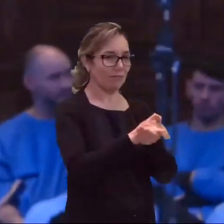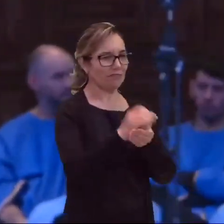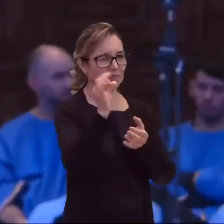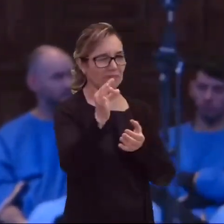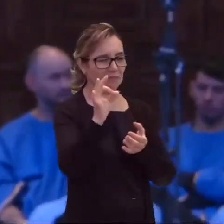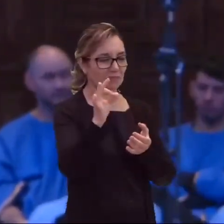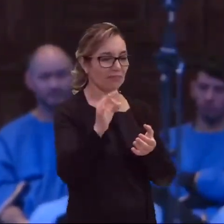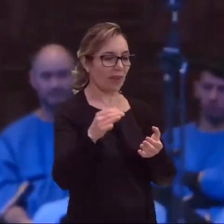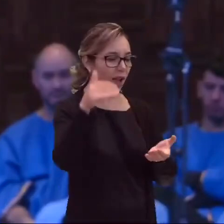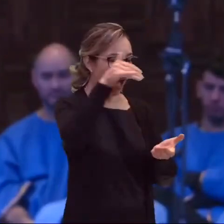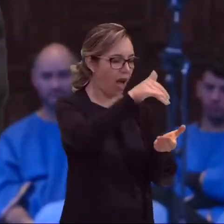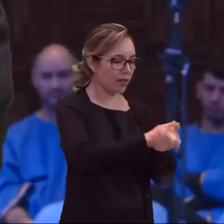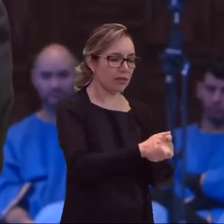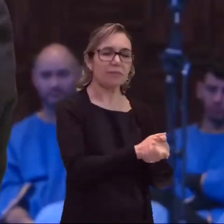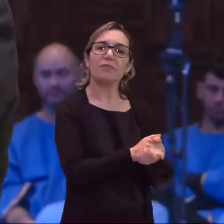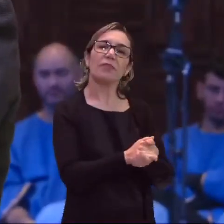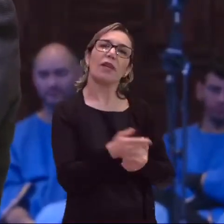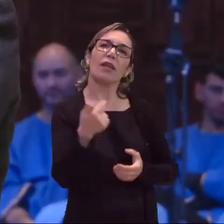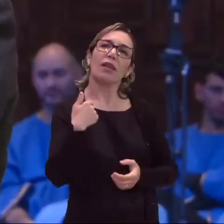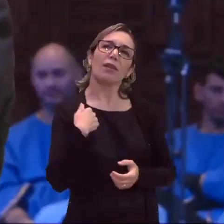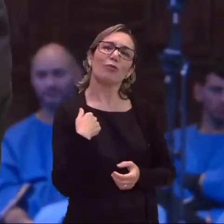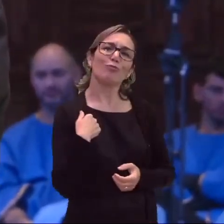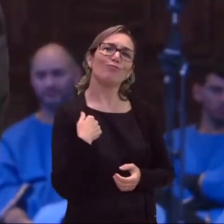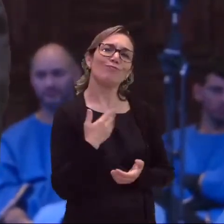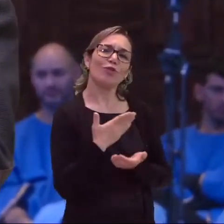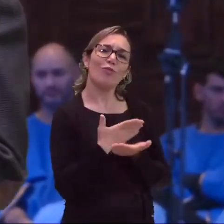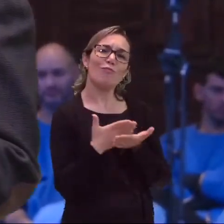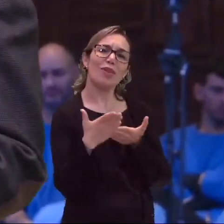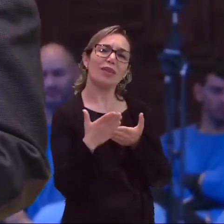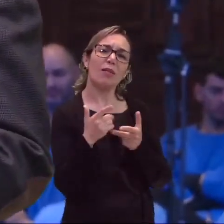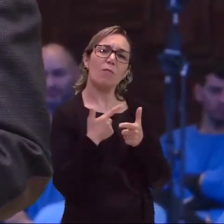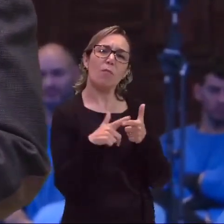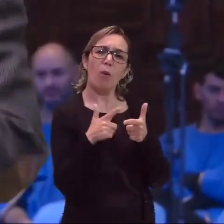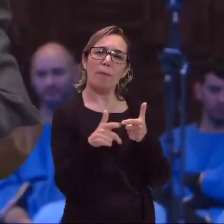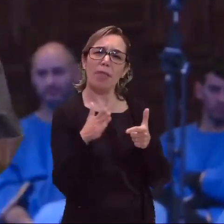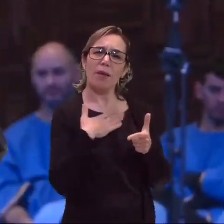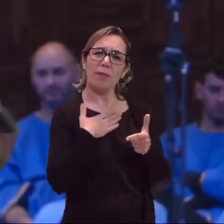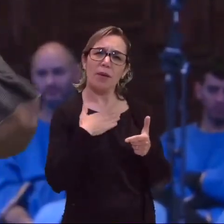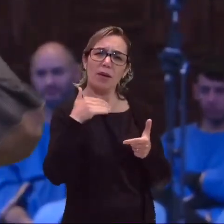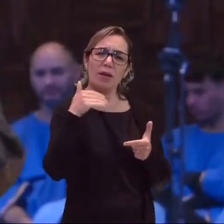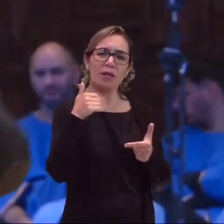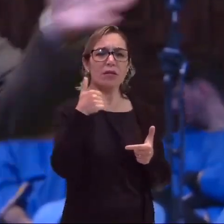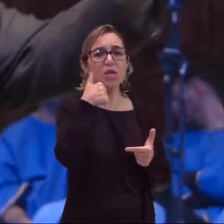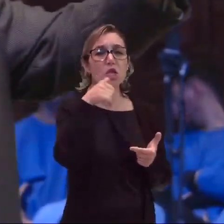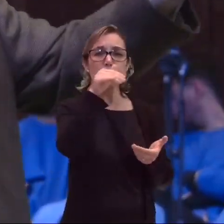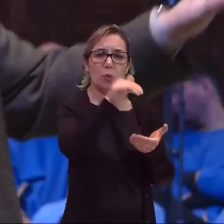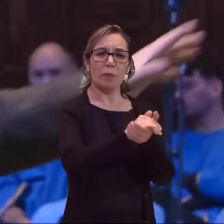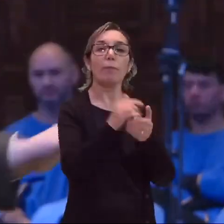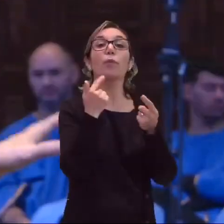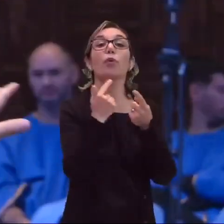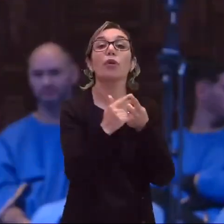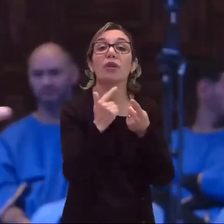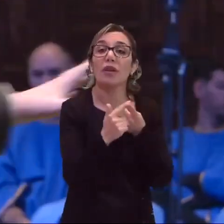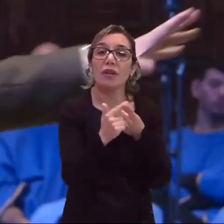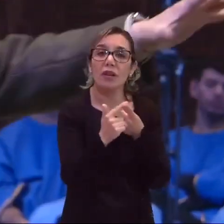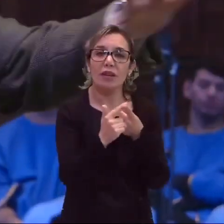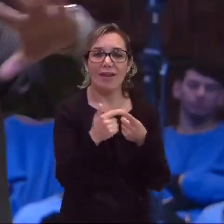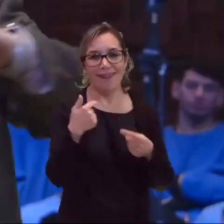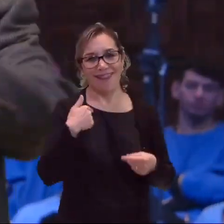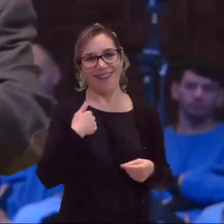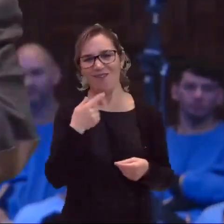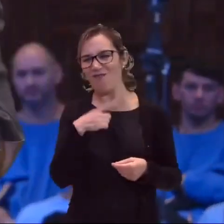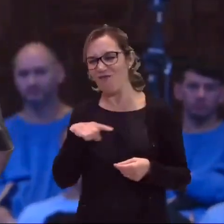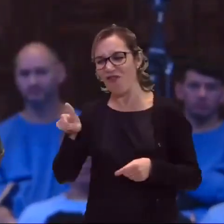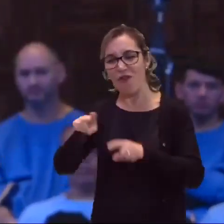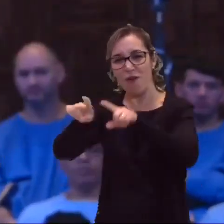solteiro né os meus livros Eu sempre gostei de livros era o meu quarto então eu levava tudo aquilo que eu queria ler para o